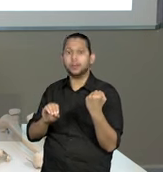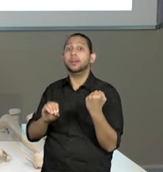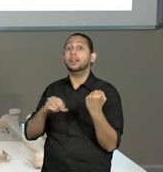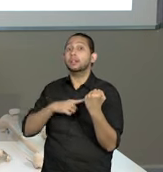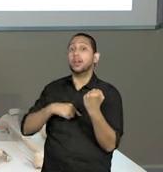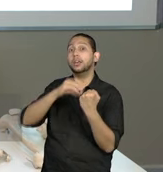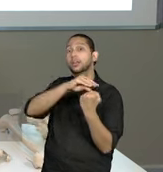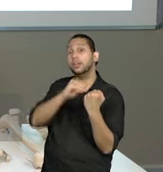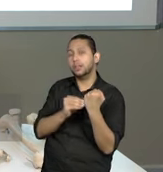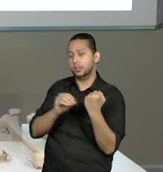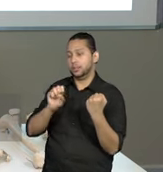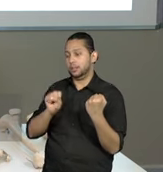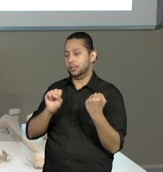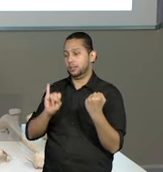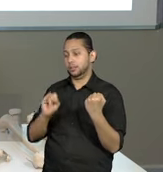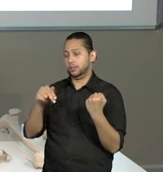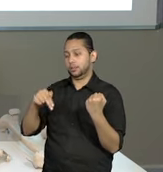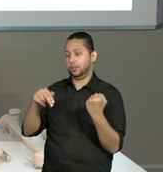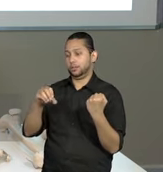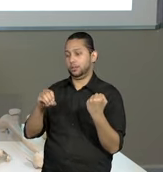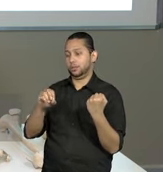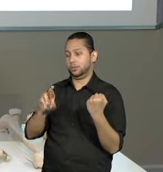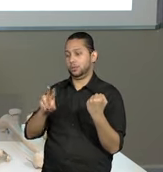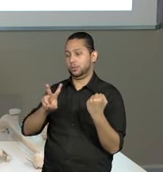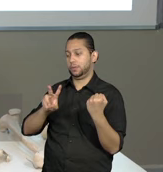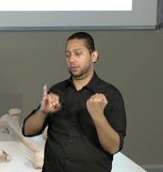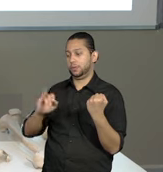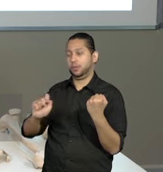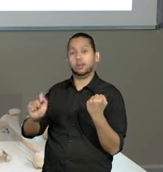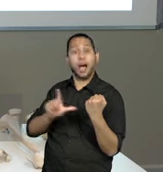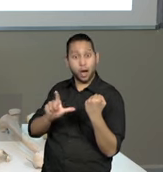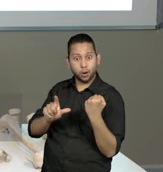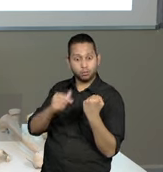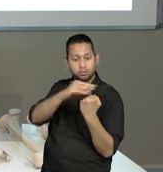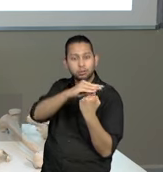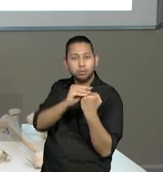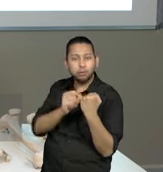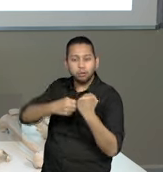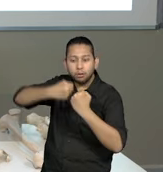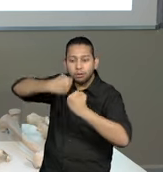proteção hidráulica, você faz com que os impactos sejam